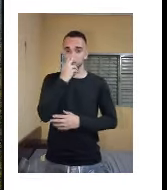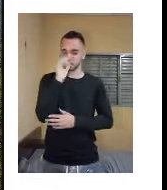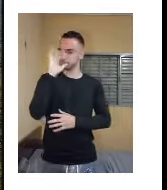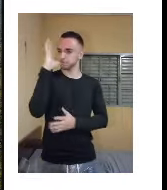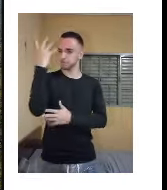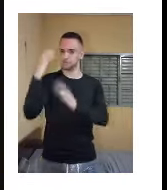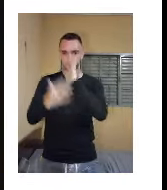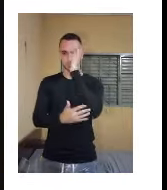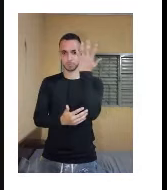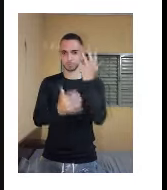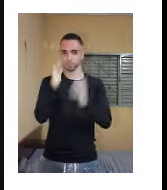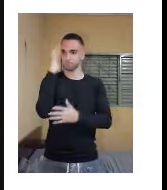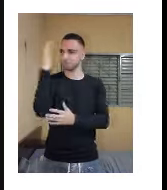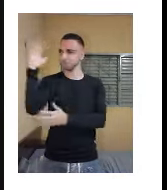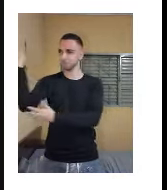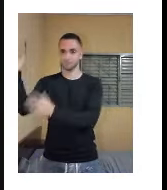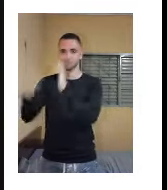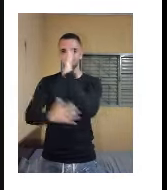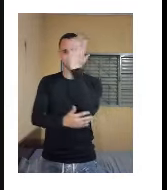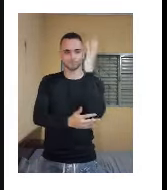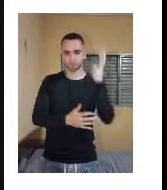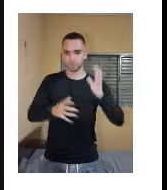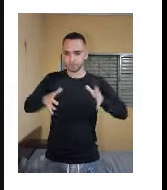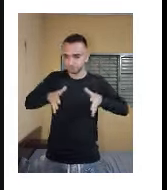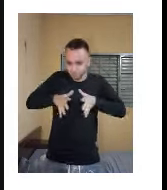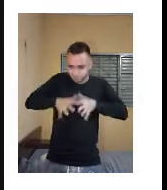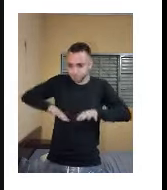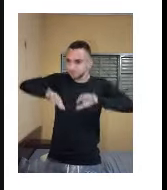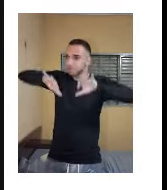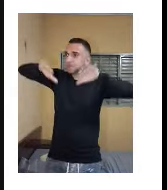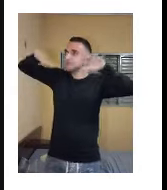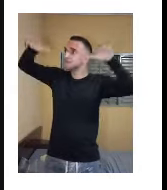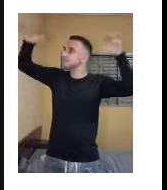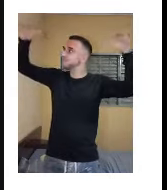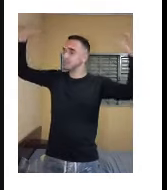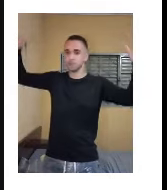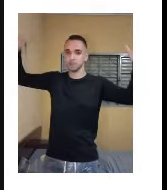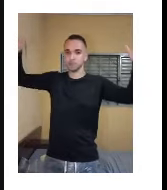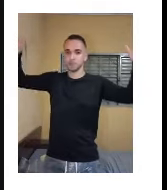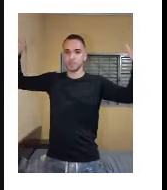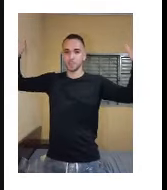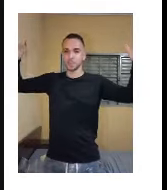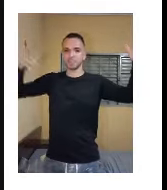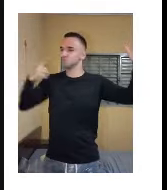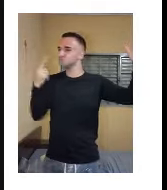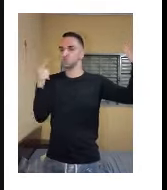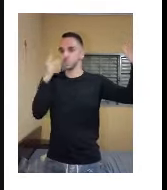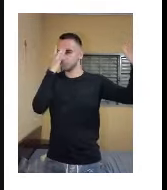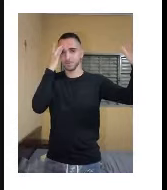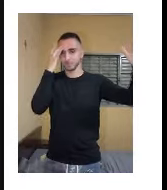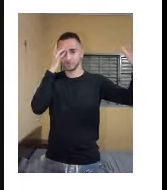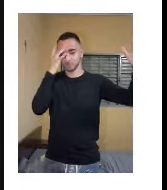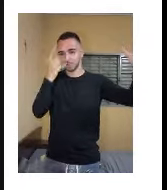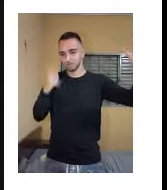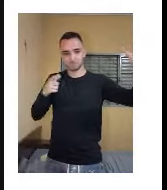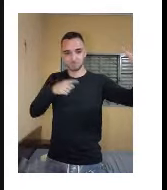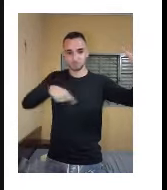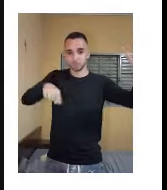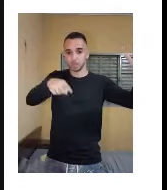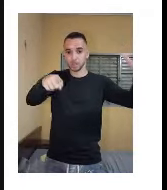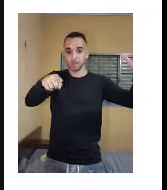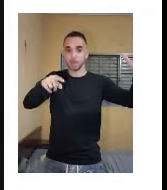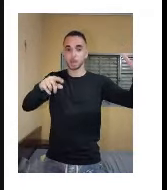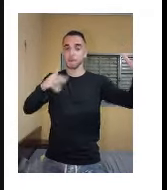vamos dizer assim, lugares selvagens, né, que não se utilizava antigamente, e se estima-se, né, que a cada 5